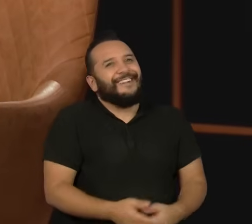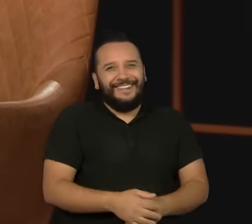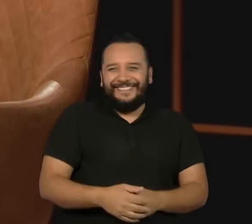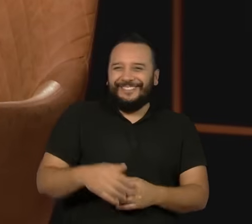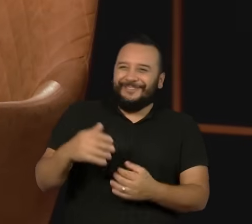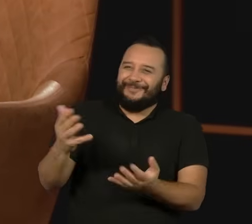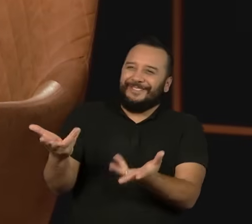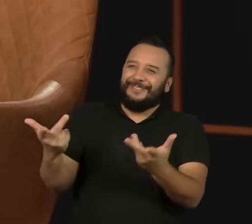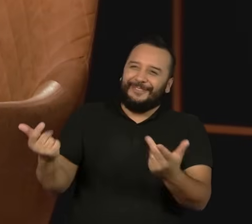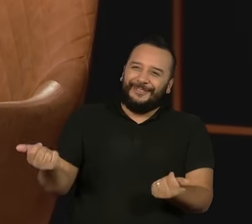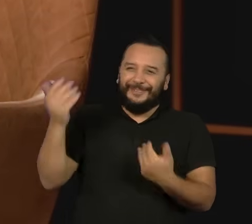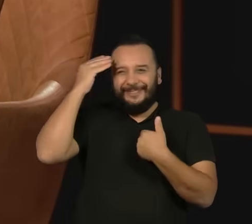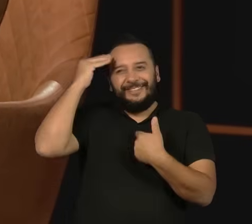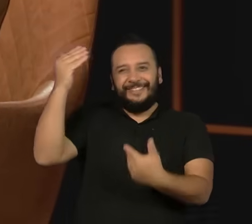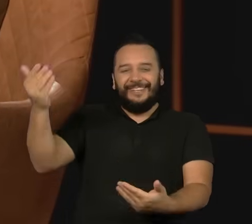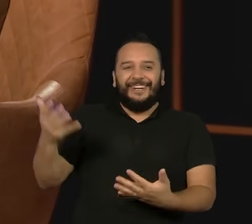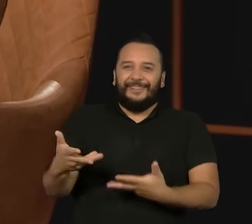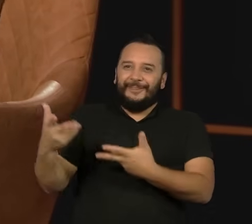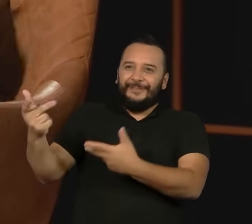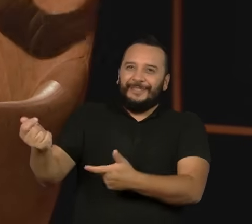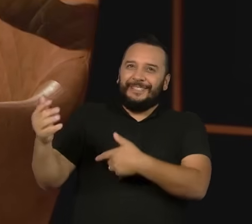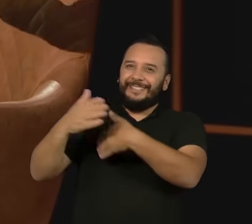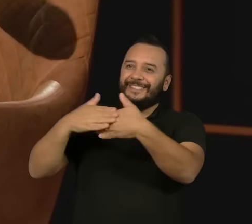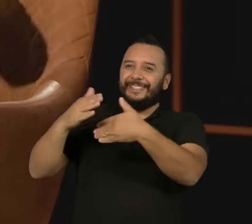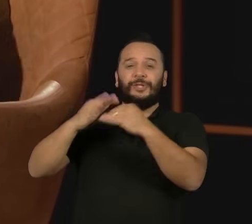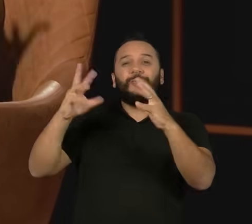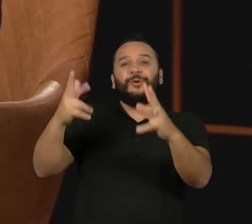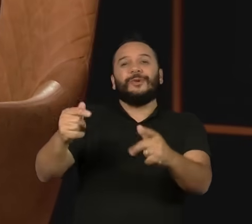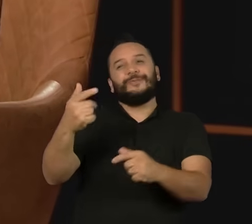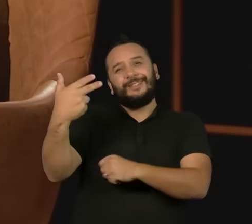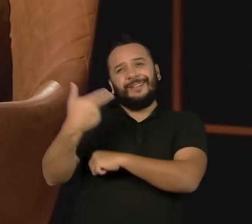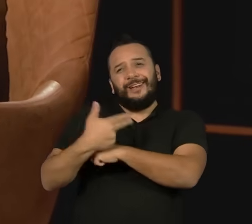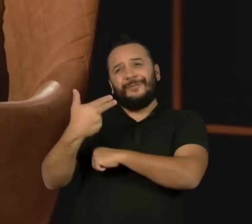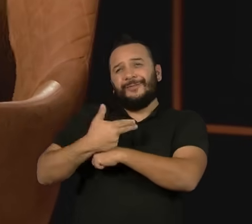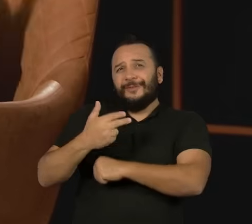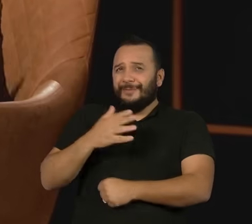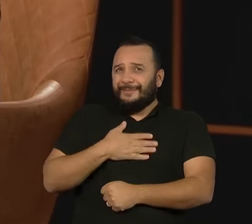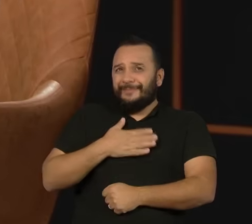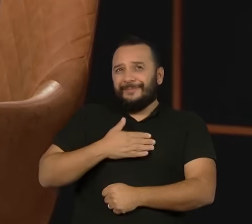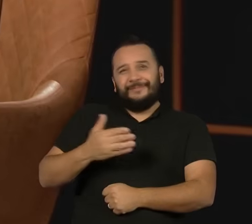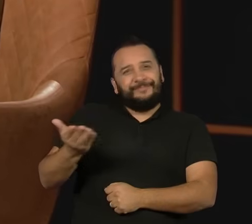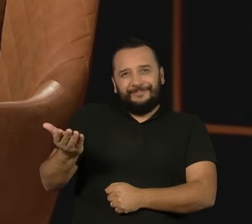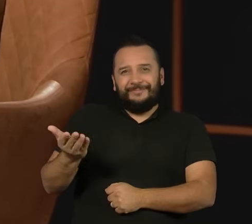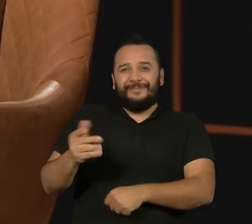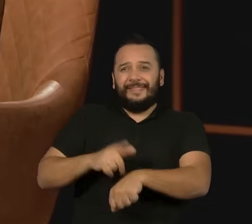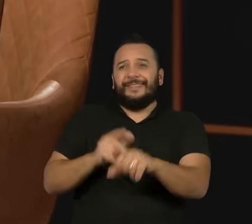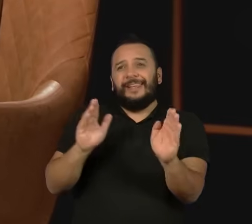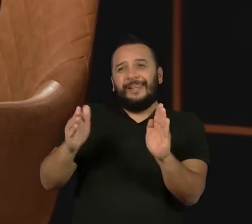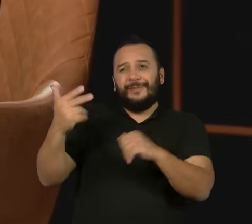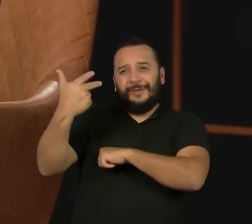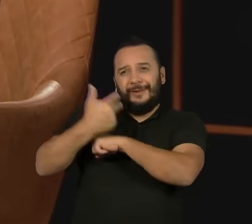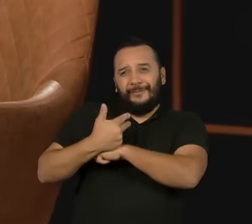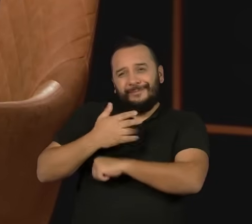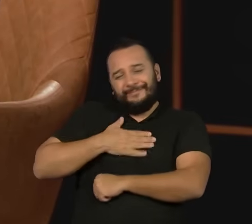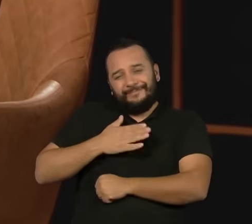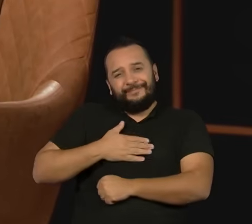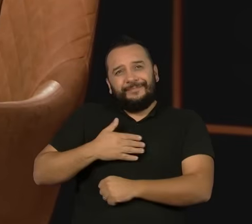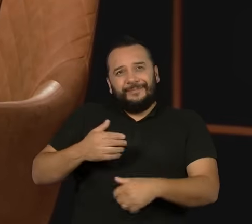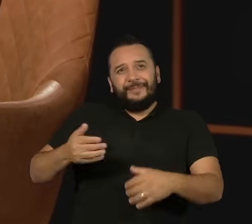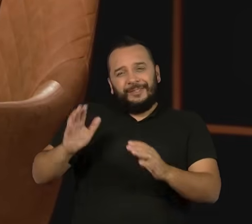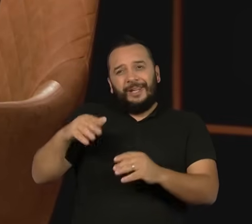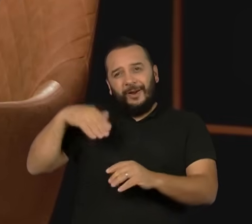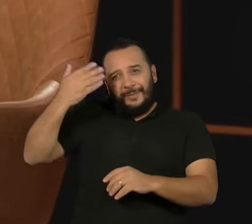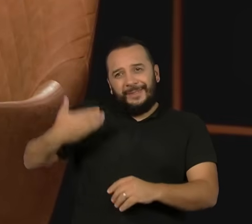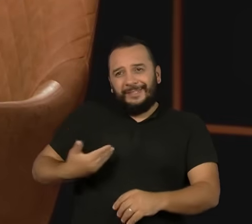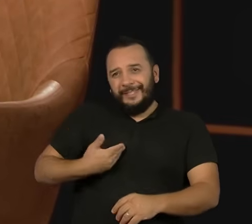Muito obrigada. Obrigada pelo convite. Obrigada a todos vocês que gravaram esses vídeos. Dedicaram um tempo de vocês para falar. Poxa,